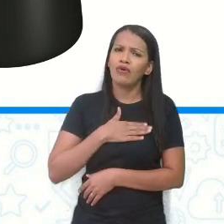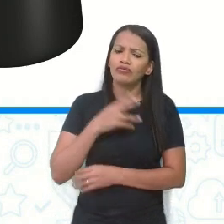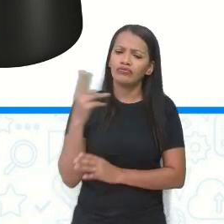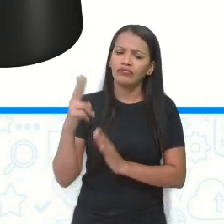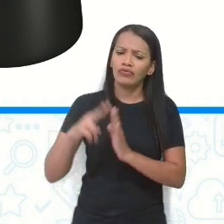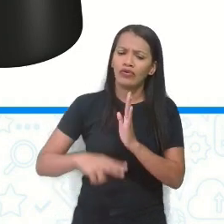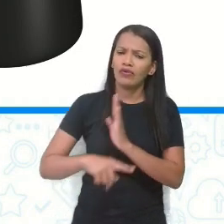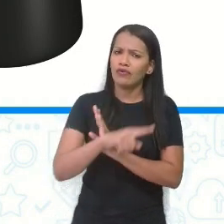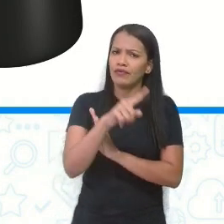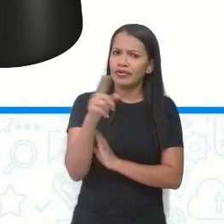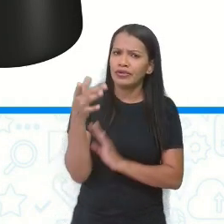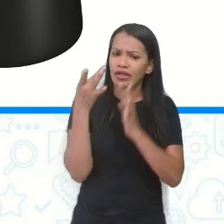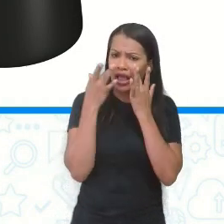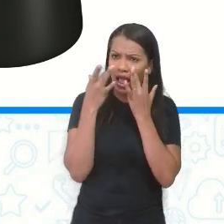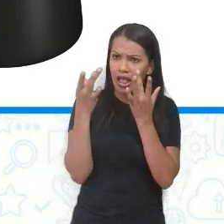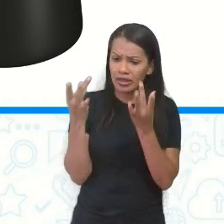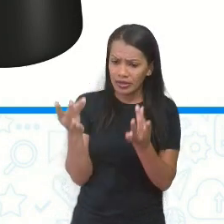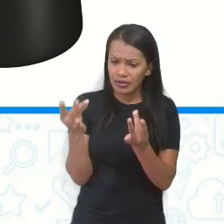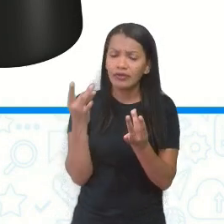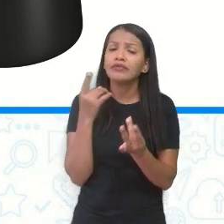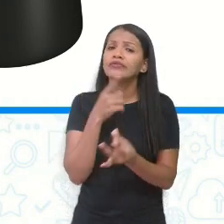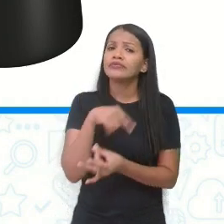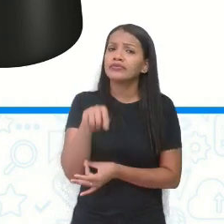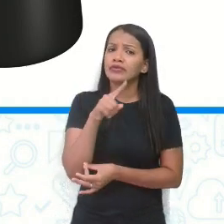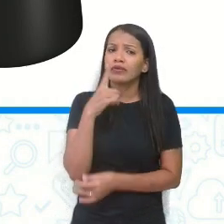você preste bem atenção na